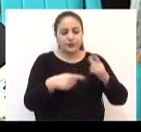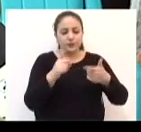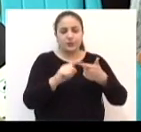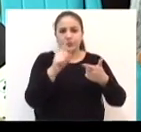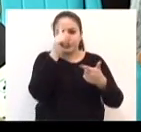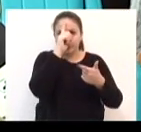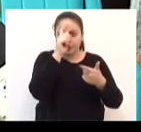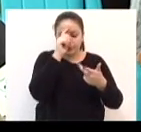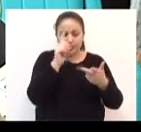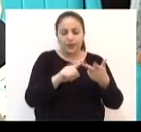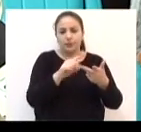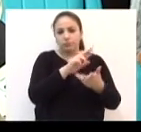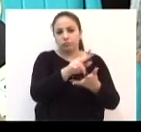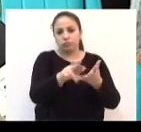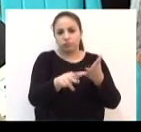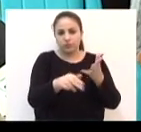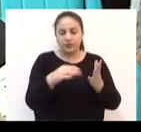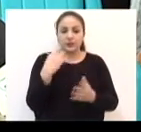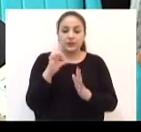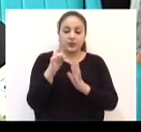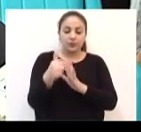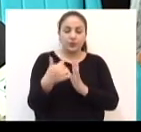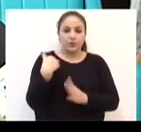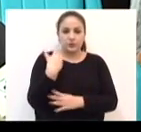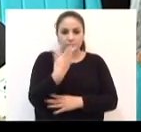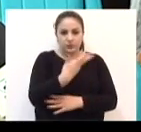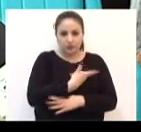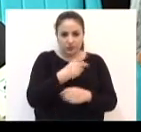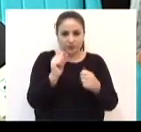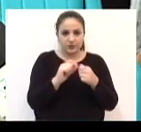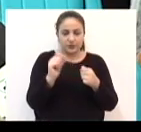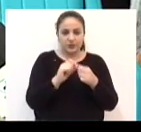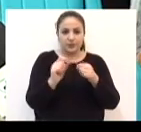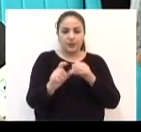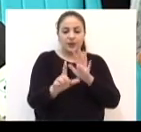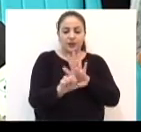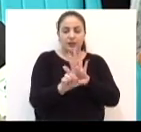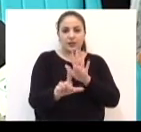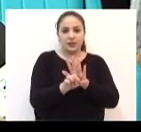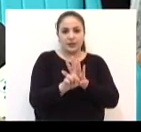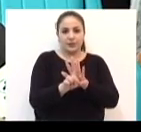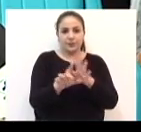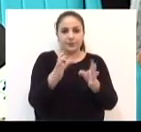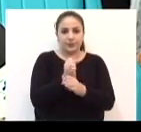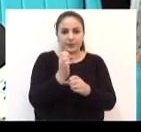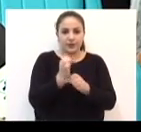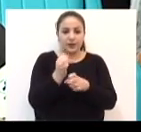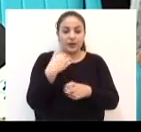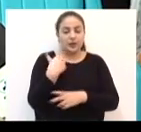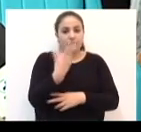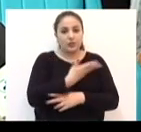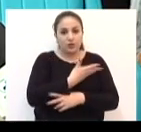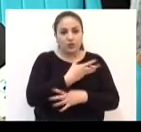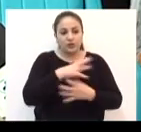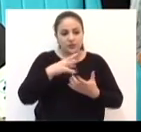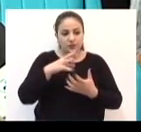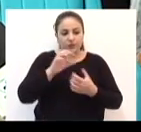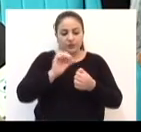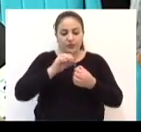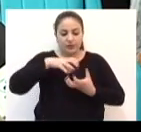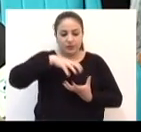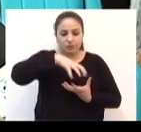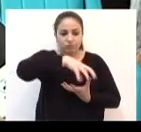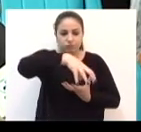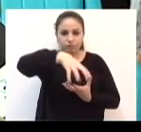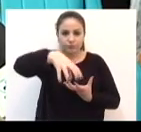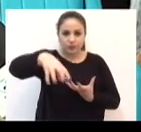enfim. Depois nós passamos, então, para a lei orçamentária em si, onde nós vamos destrinchar tudo isso. E